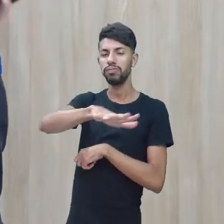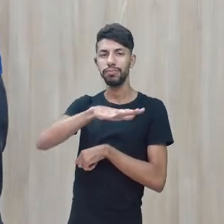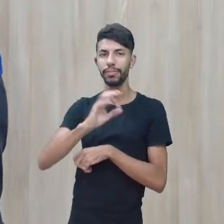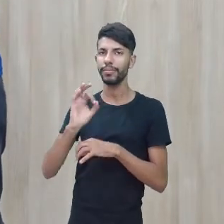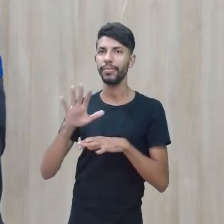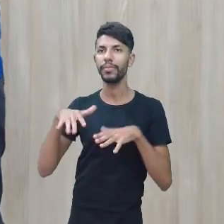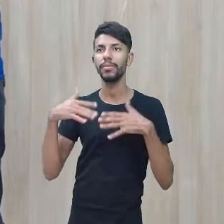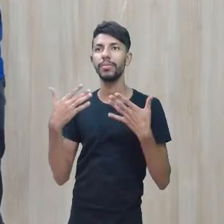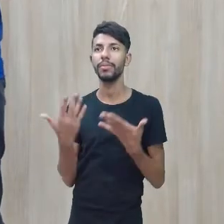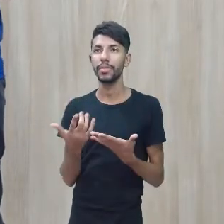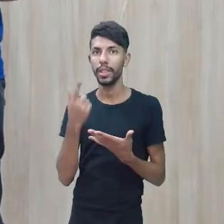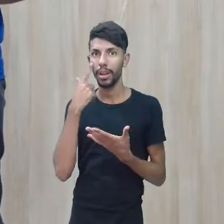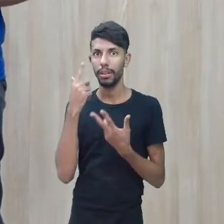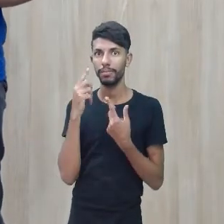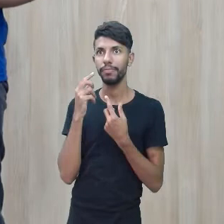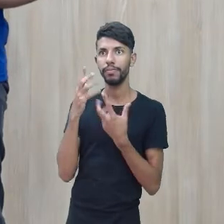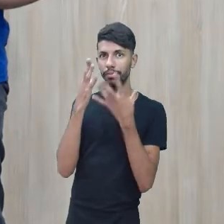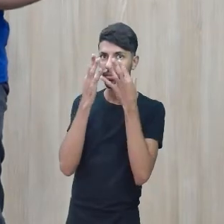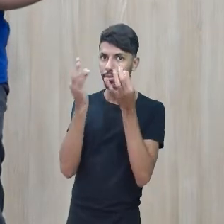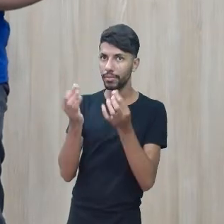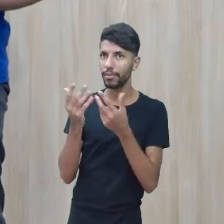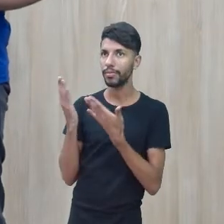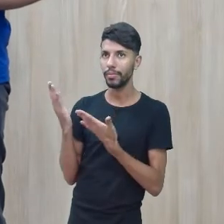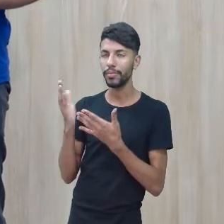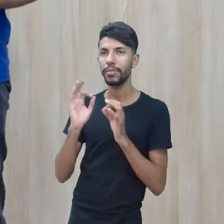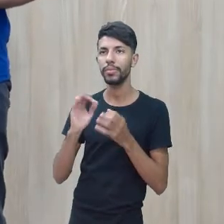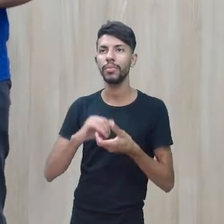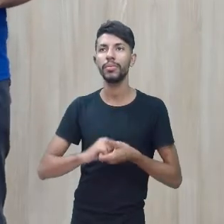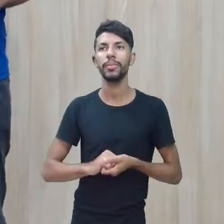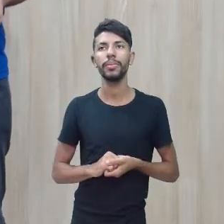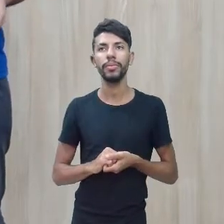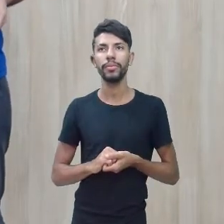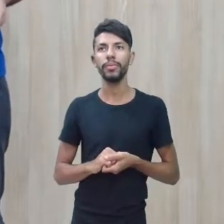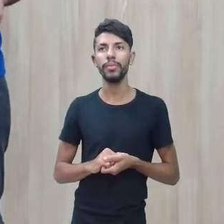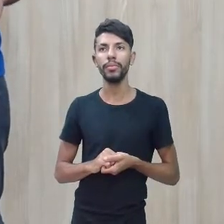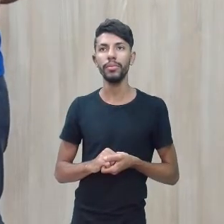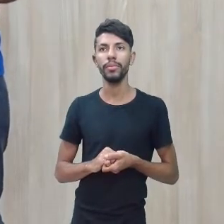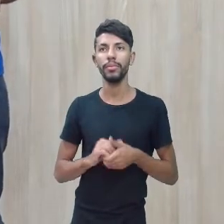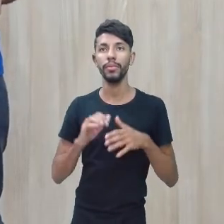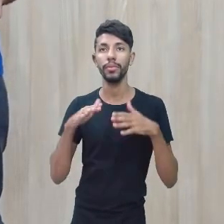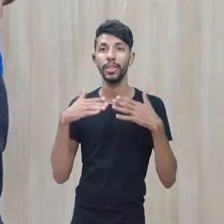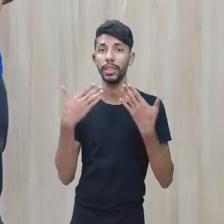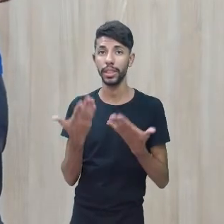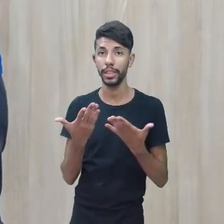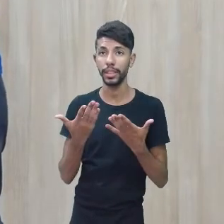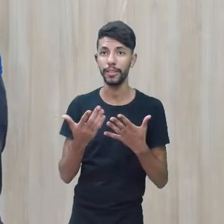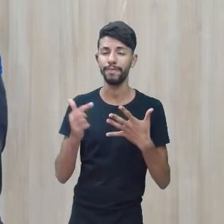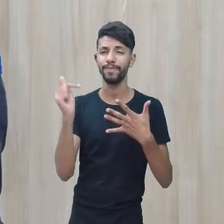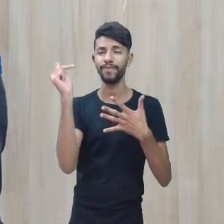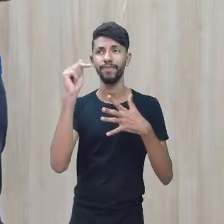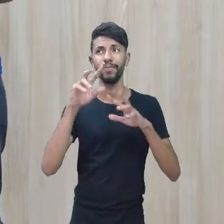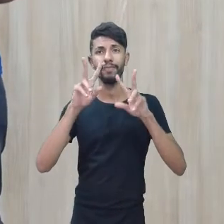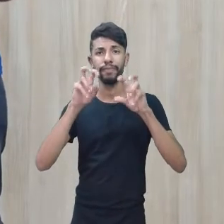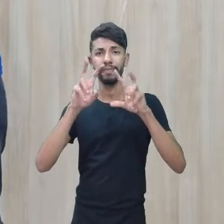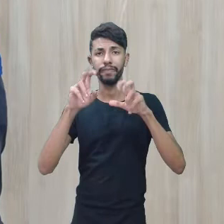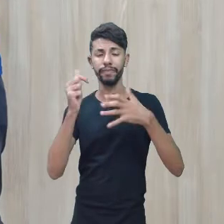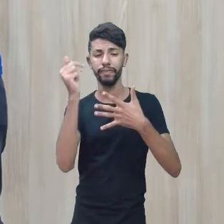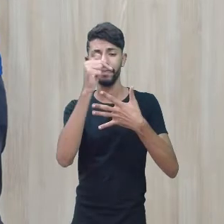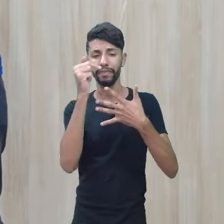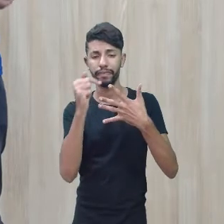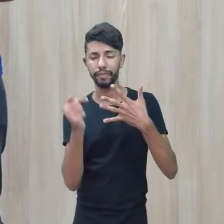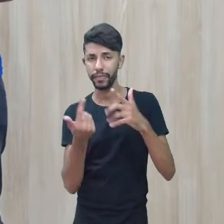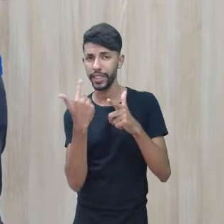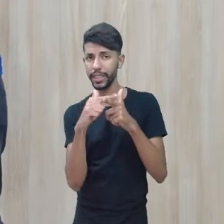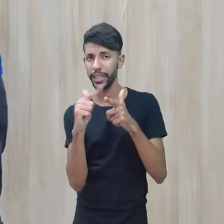beleza? Fica ligado nisso aí. Aí, nessas questões de